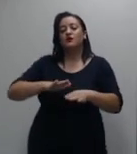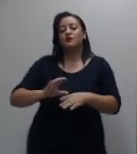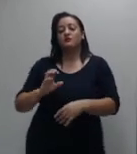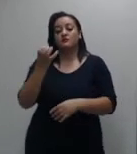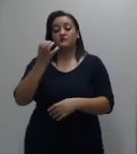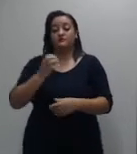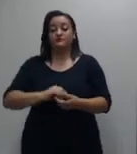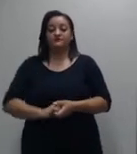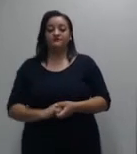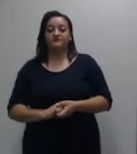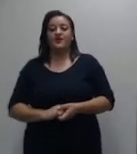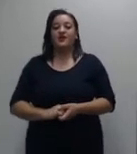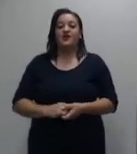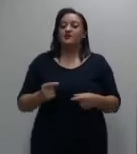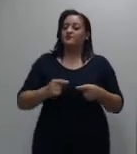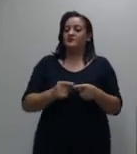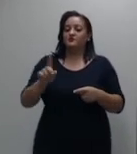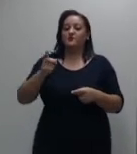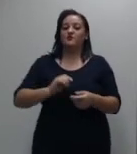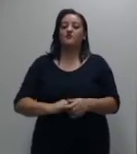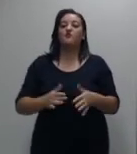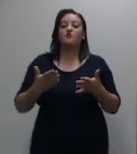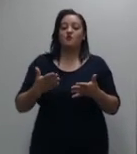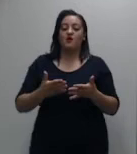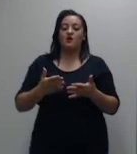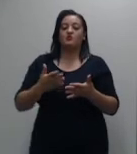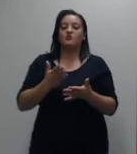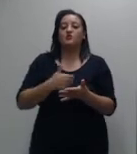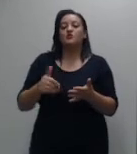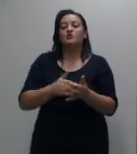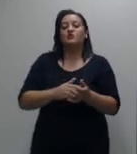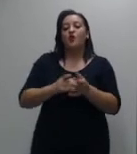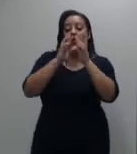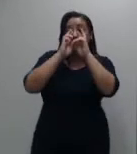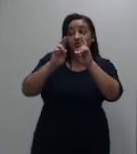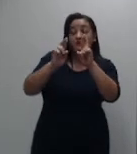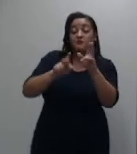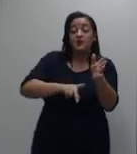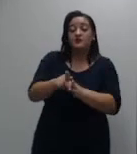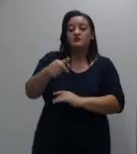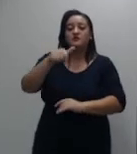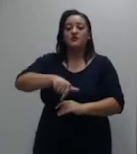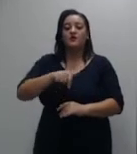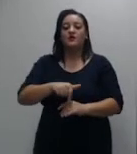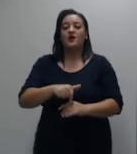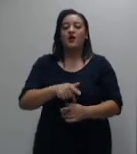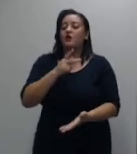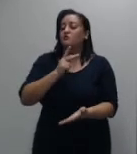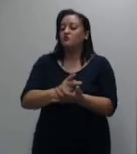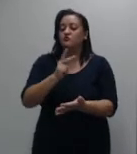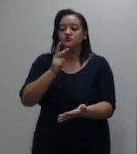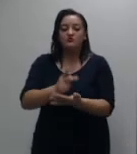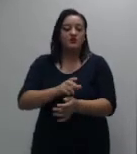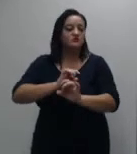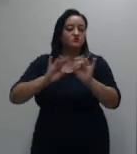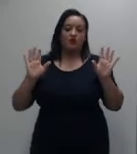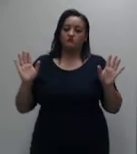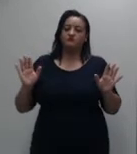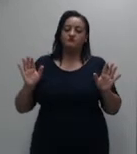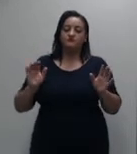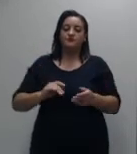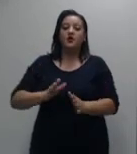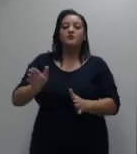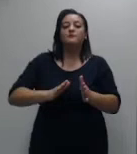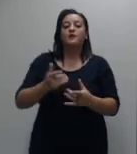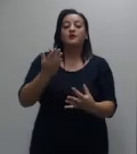não é nesse sentido esse responder de respeito à questão que a frase daqui a simplesmente algo colocação ela durante o